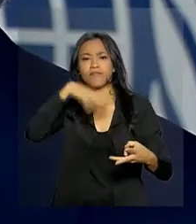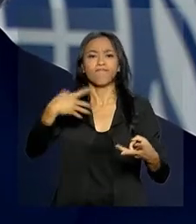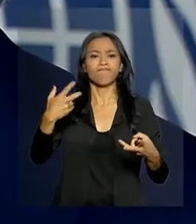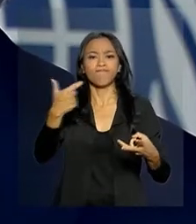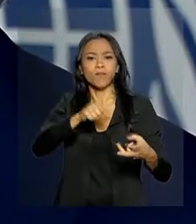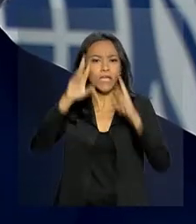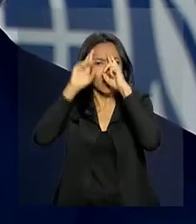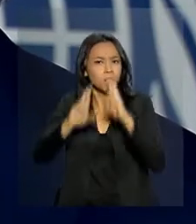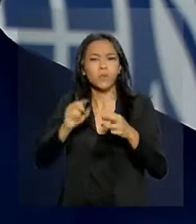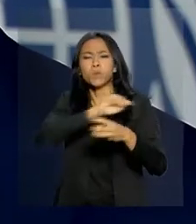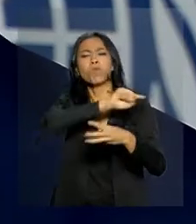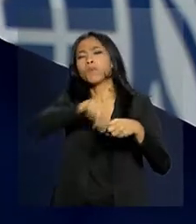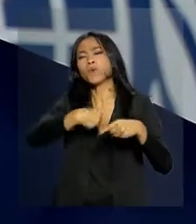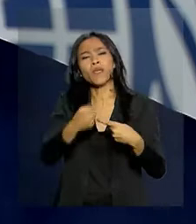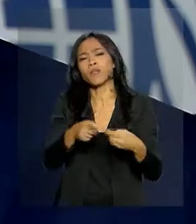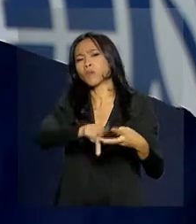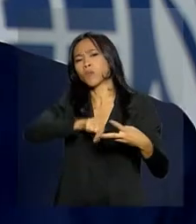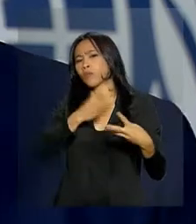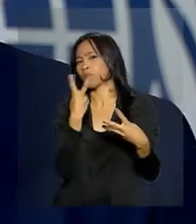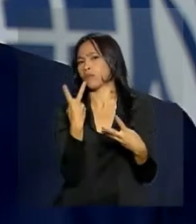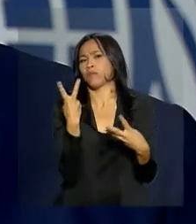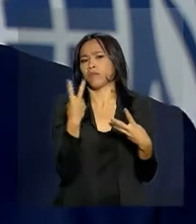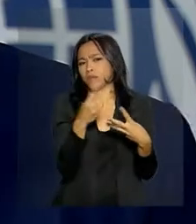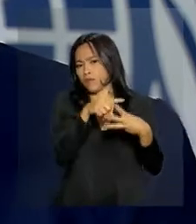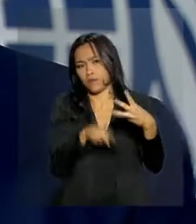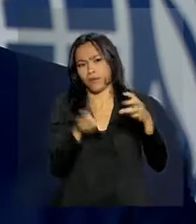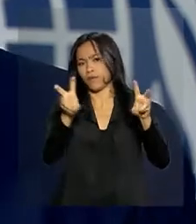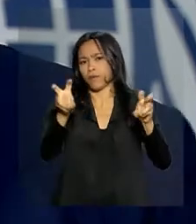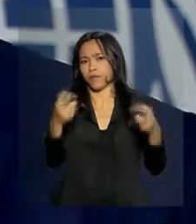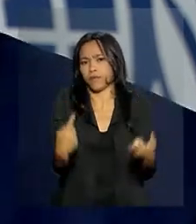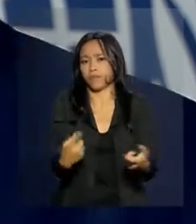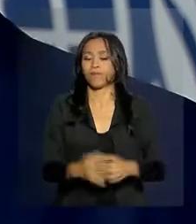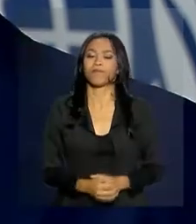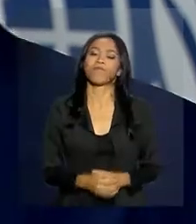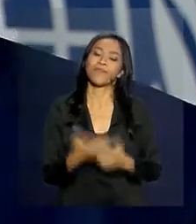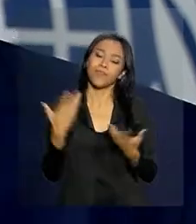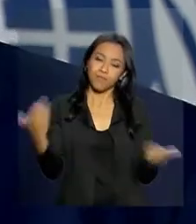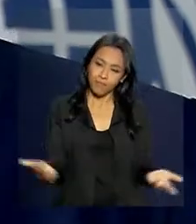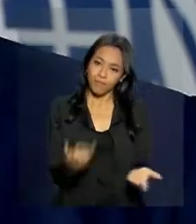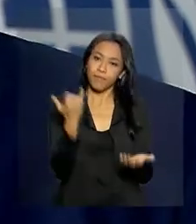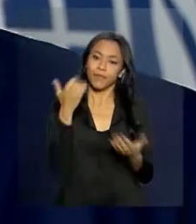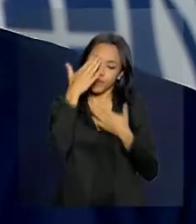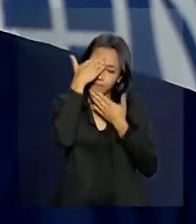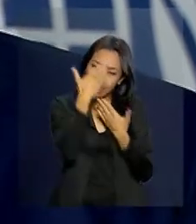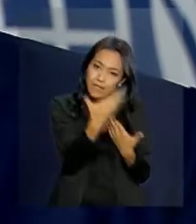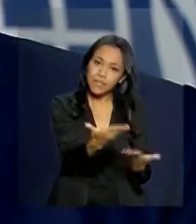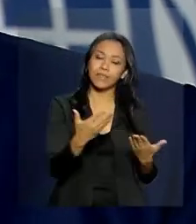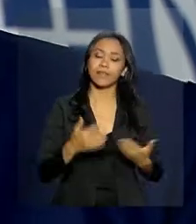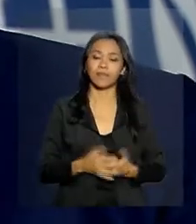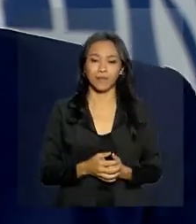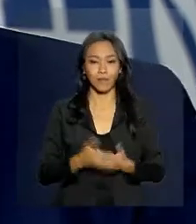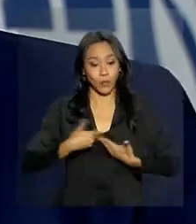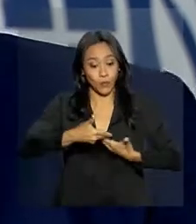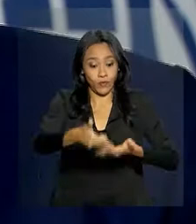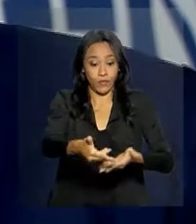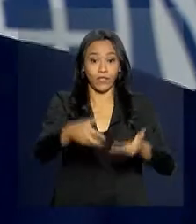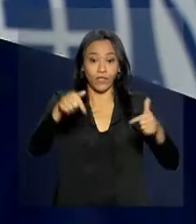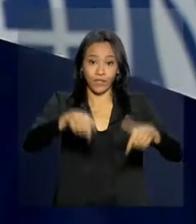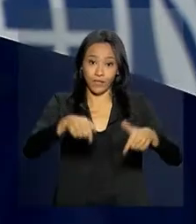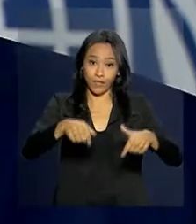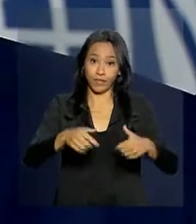destacar esses três temas que algo rio paula primeiro muito grato pelo convite de estar aqui né na nossa e bc